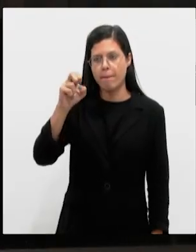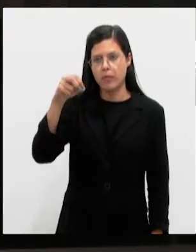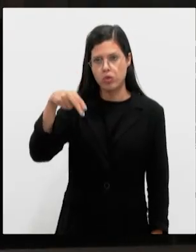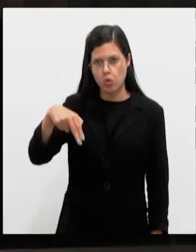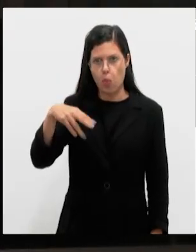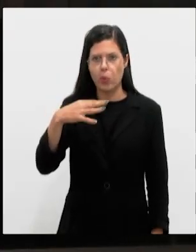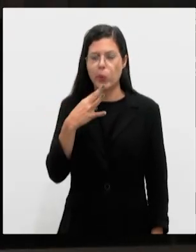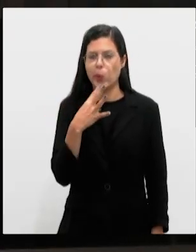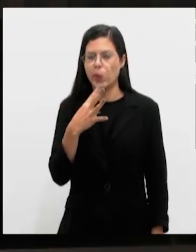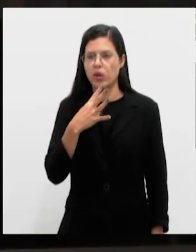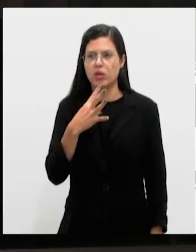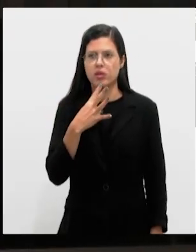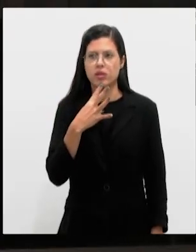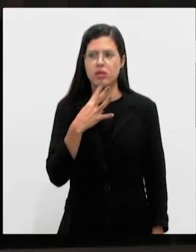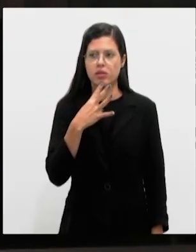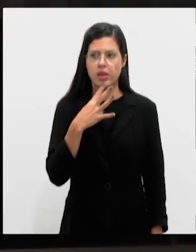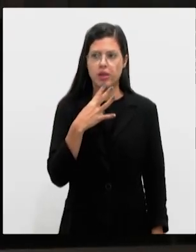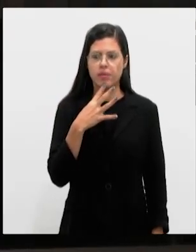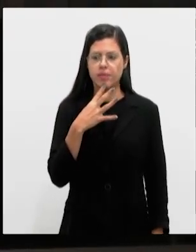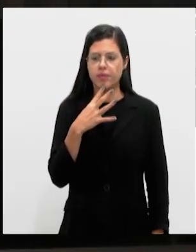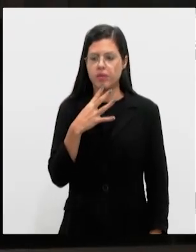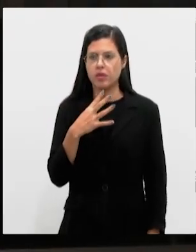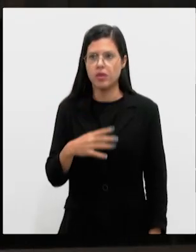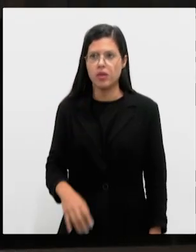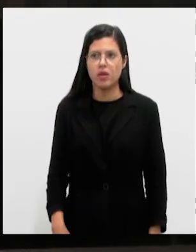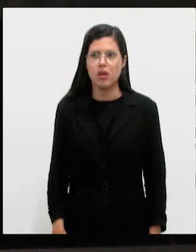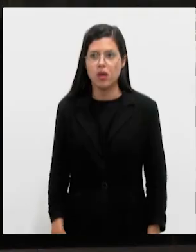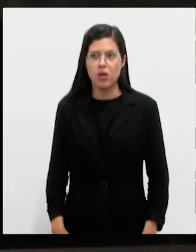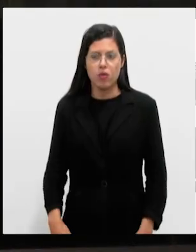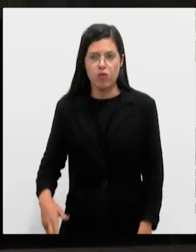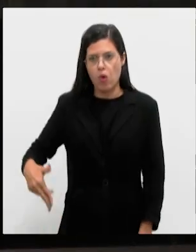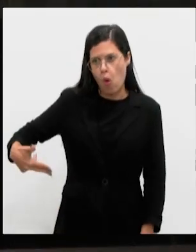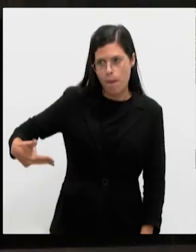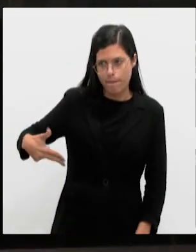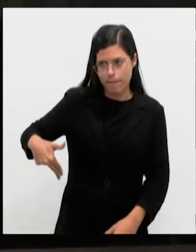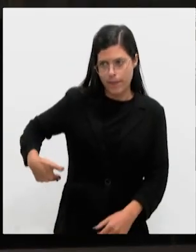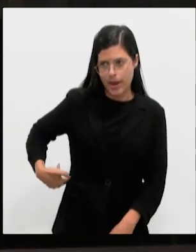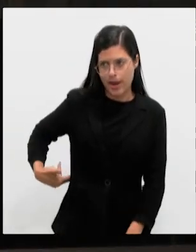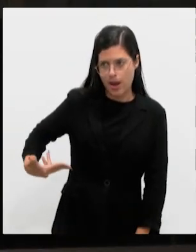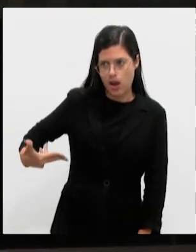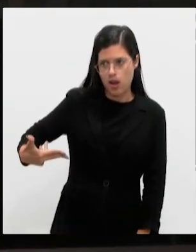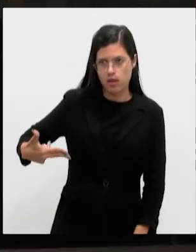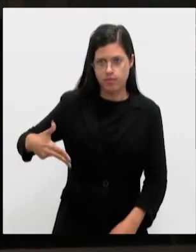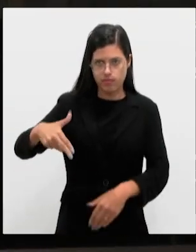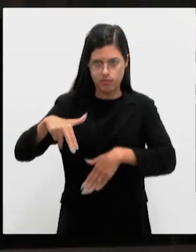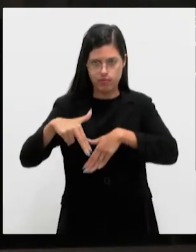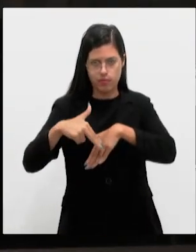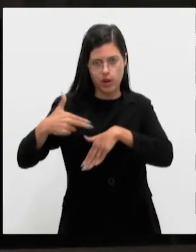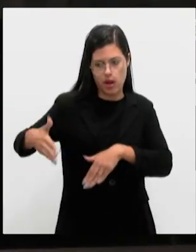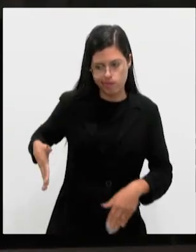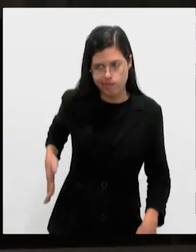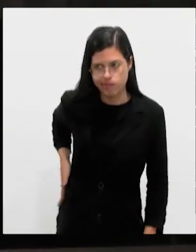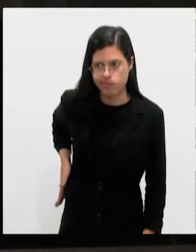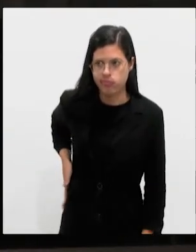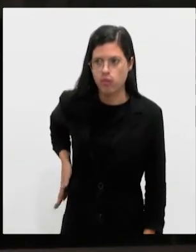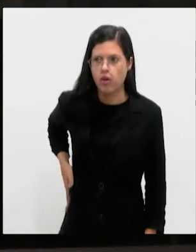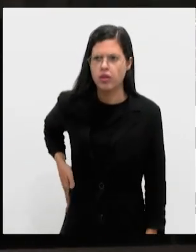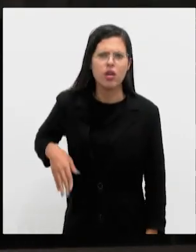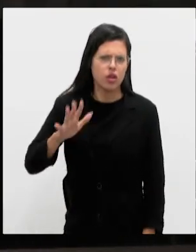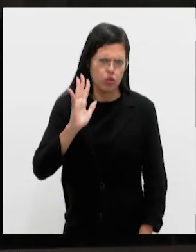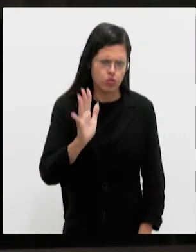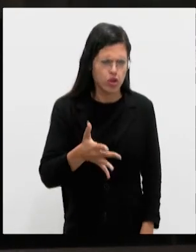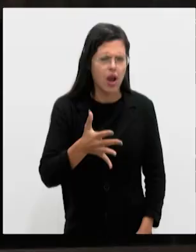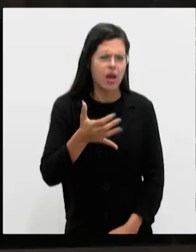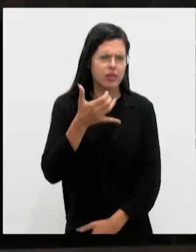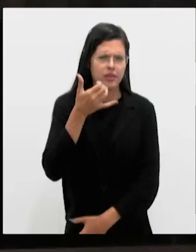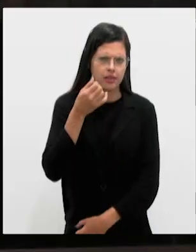conhecendo, que foi operar coluna? Eu já operei coluna. É uma cirurgia que durou 6 horas, eu fiquei de